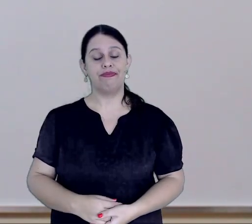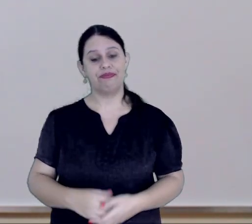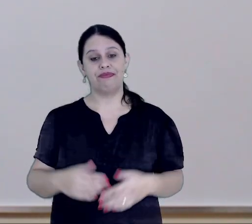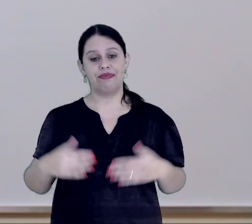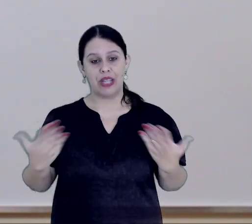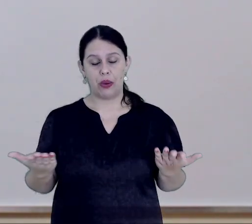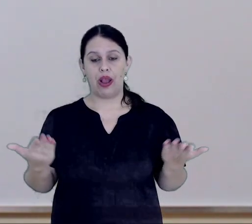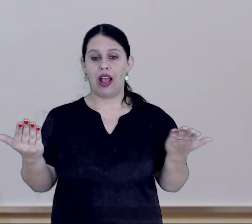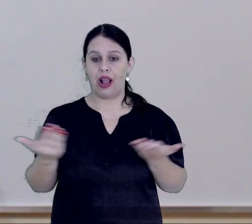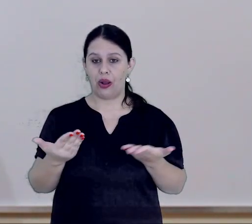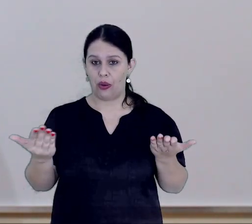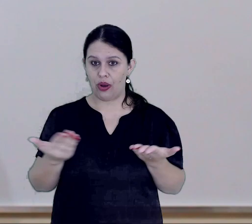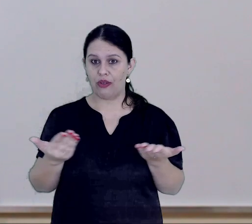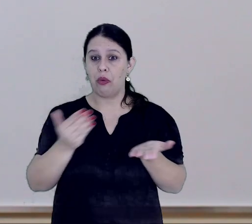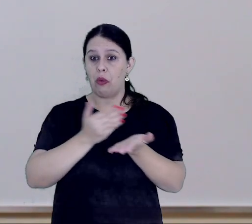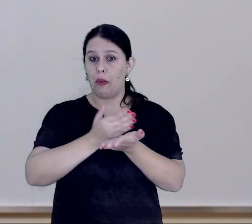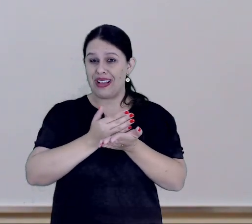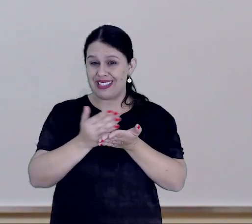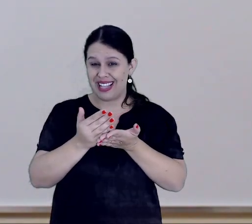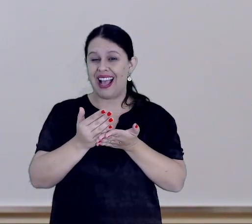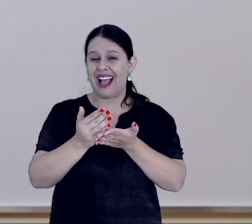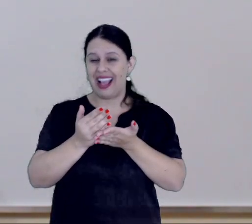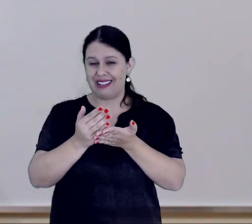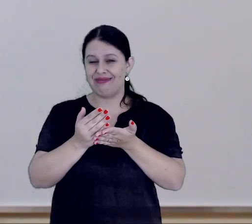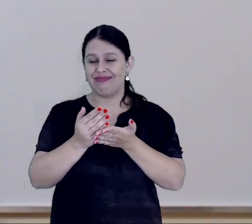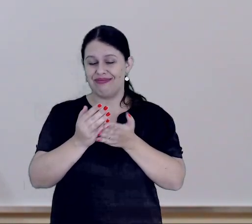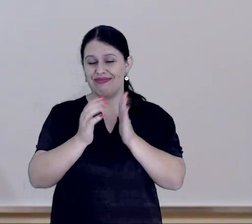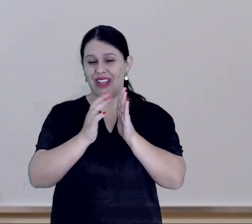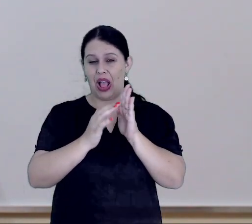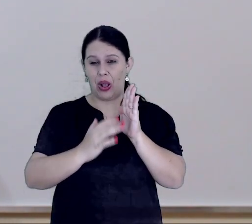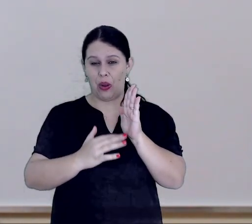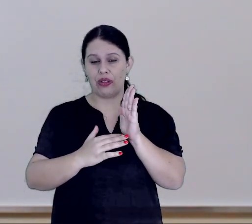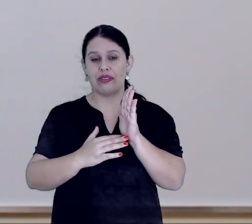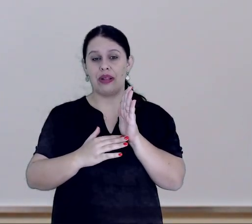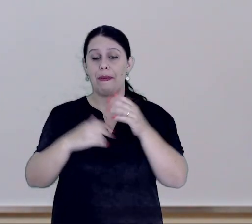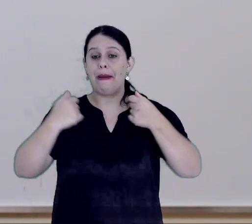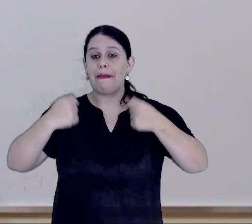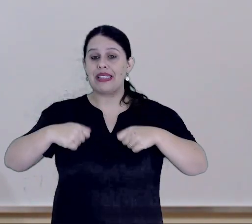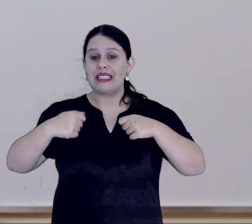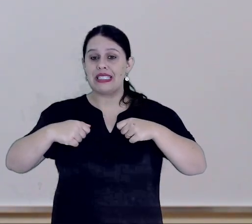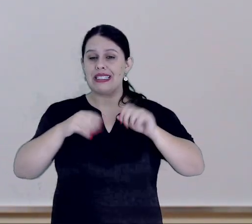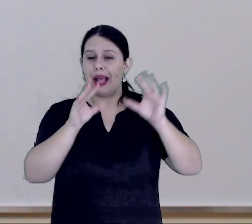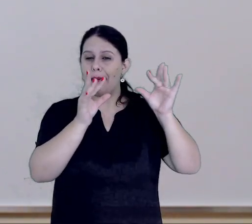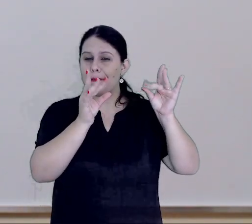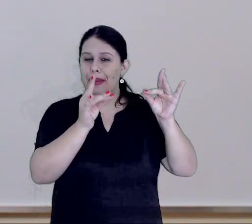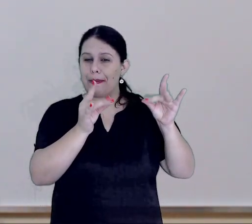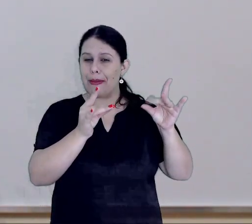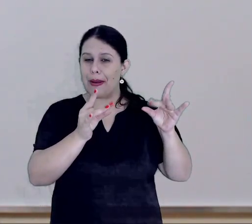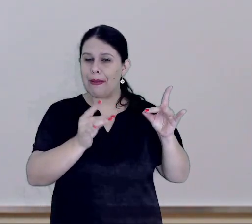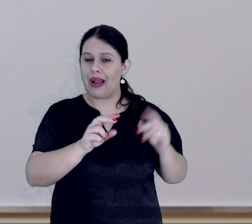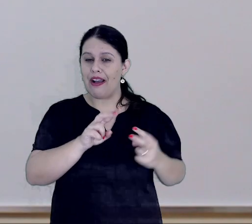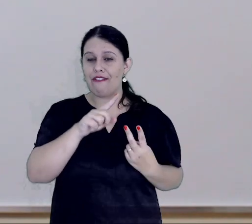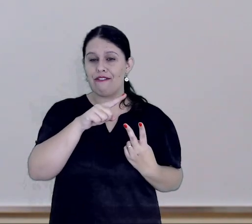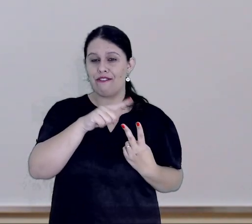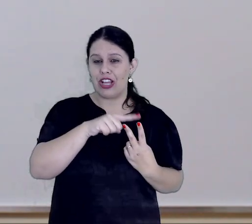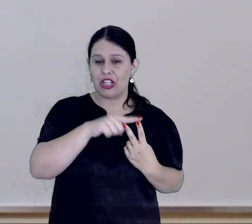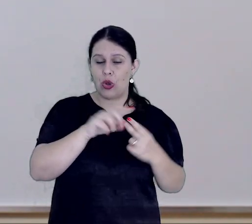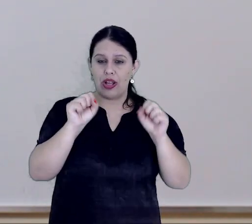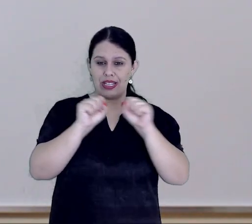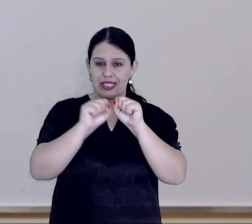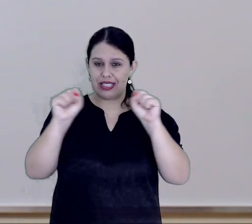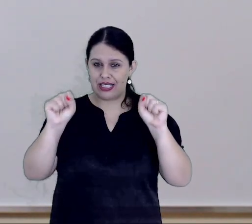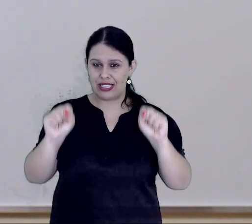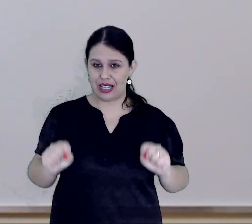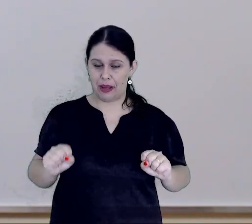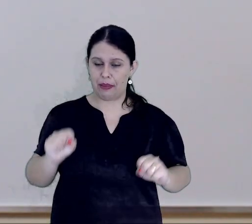aliás, é onde aparecem essas contaiadas que você disse aí Né? Enfim! Vamos, então,